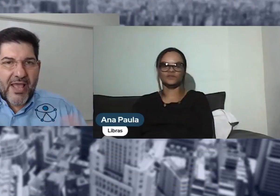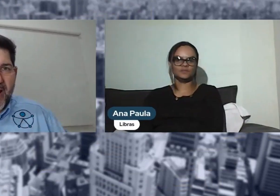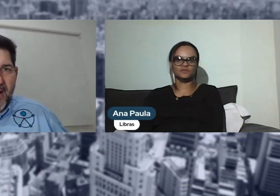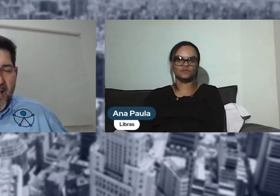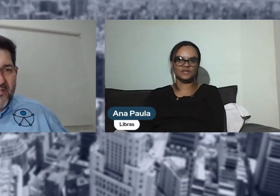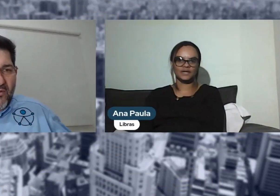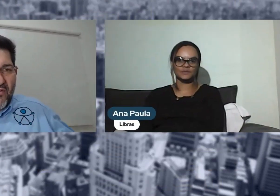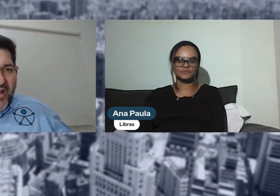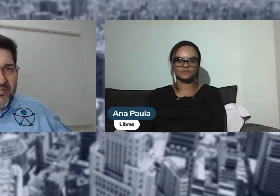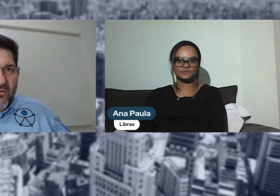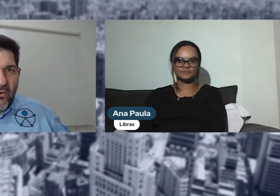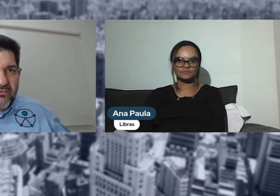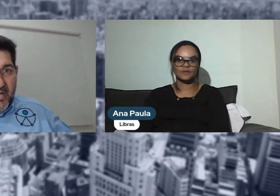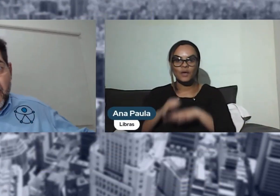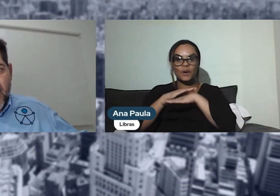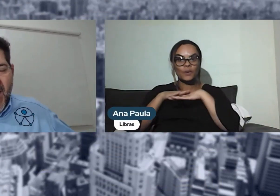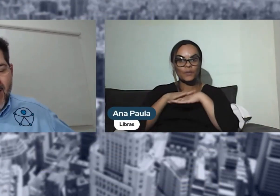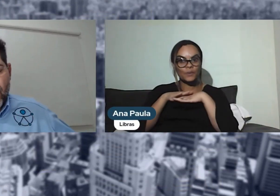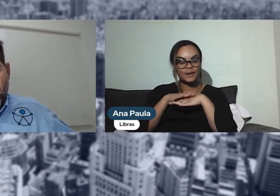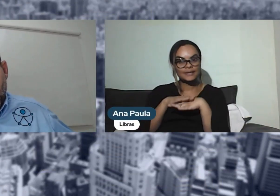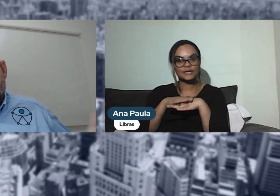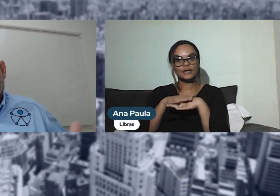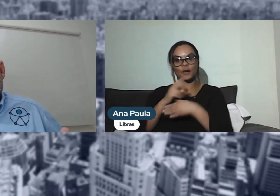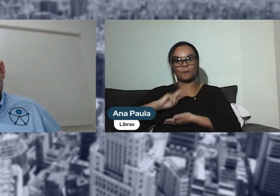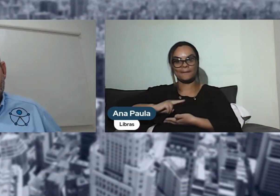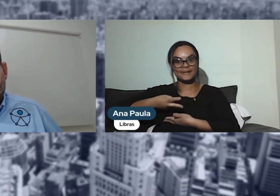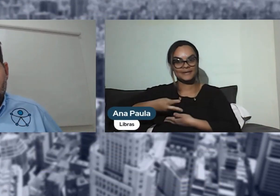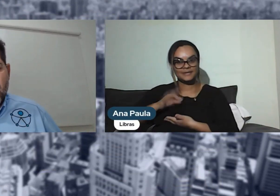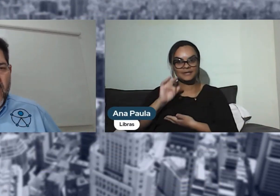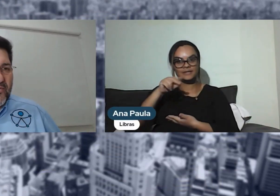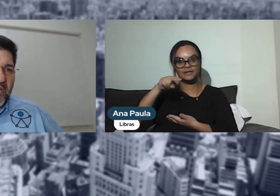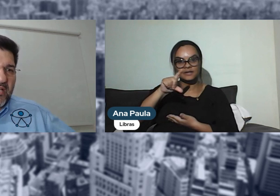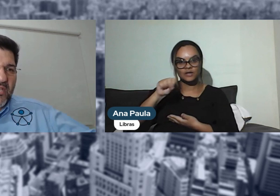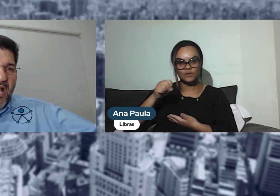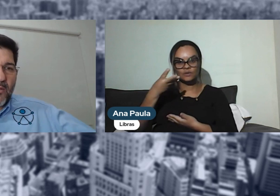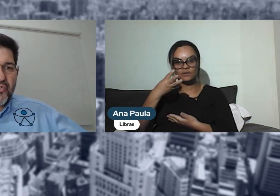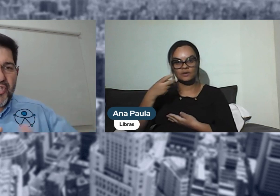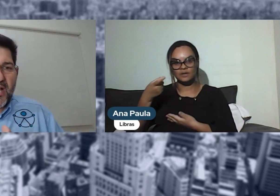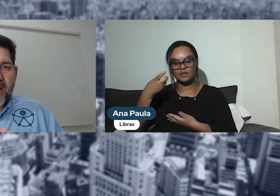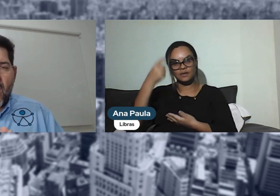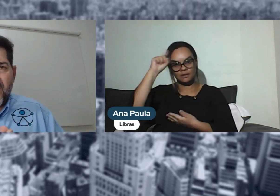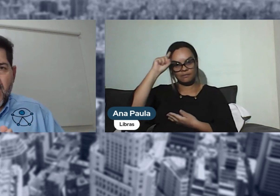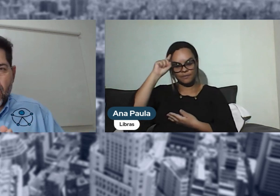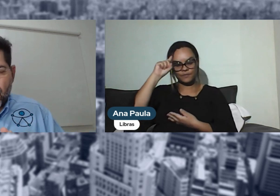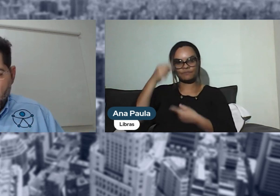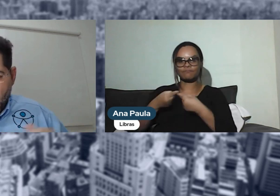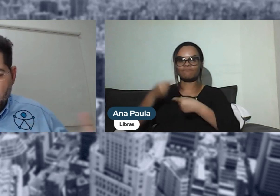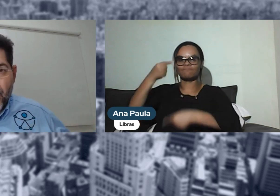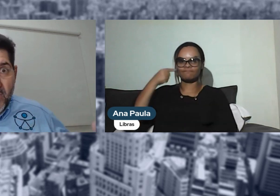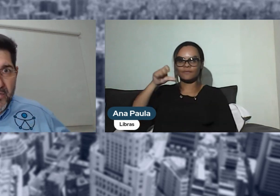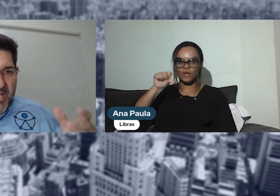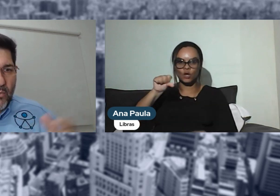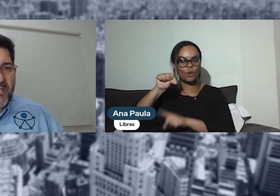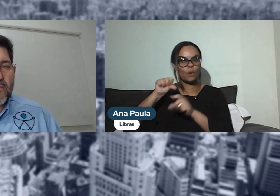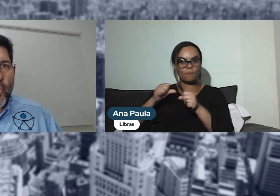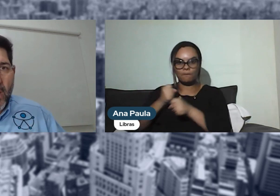fechamos por aí essa conversa com transplantados, o Fernando transplante há 46 dias, a Luciane há nove anos, a